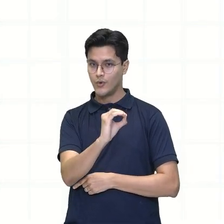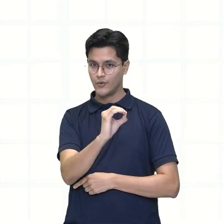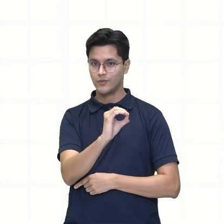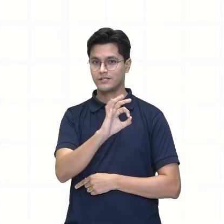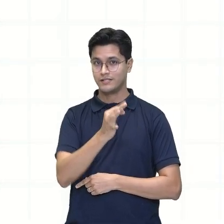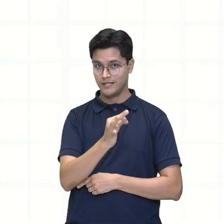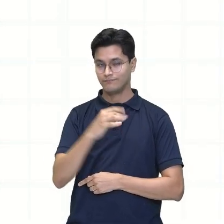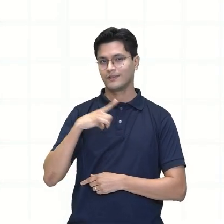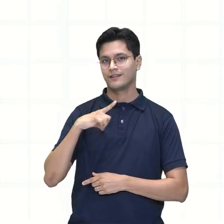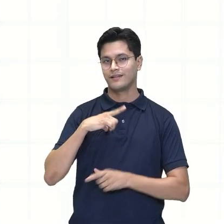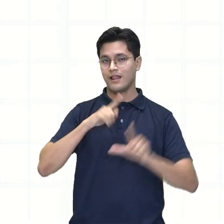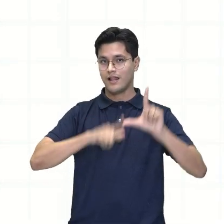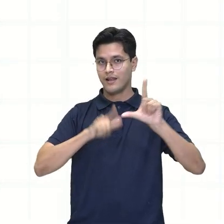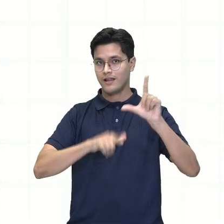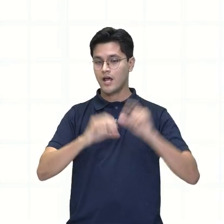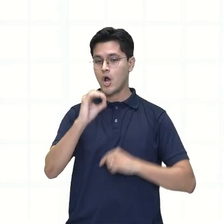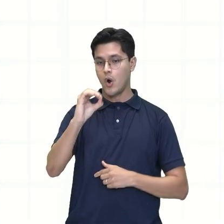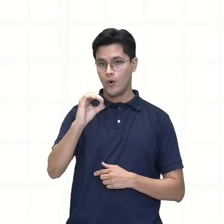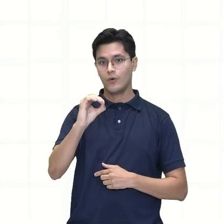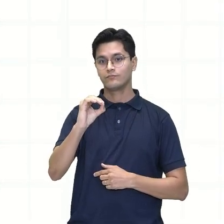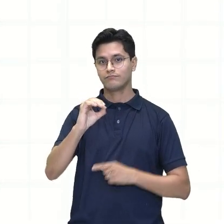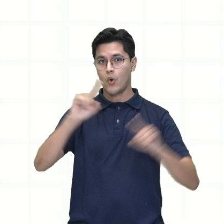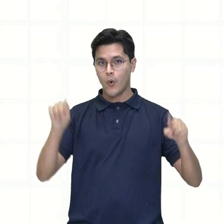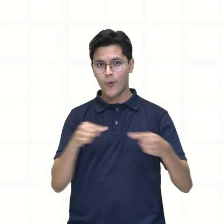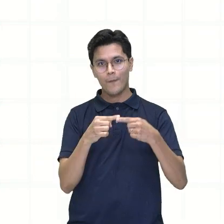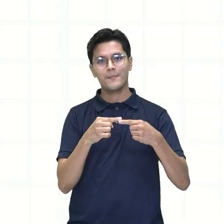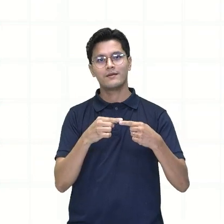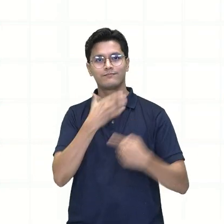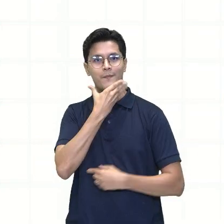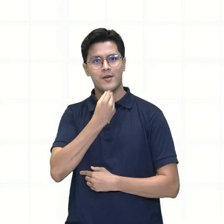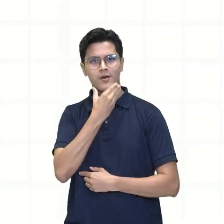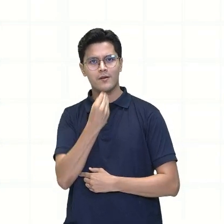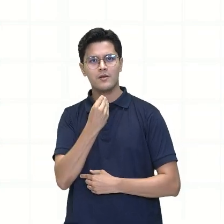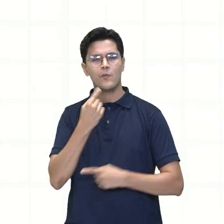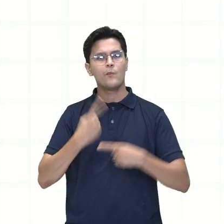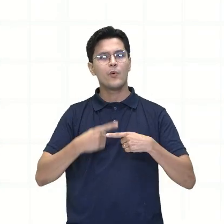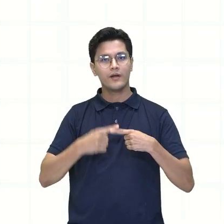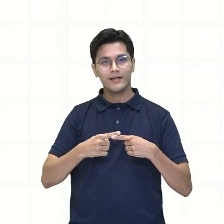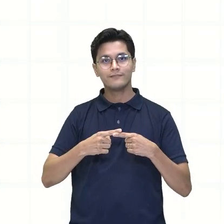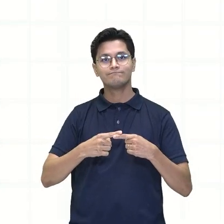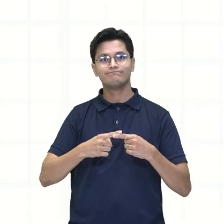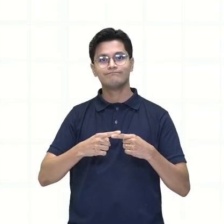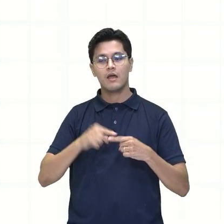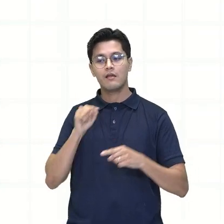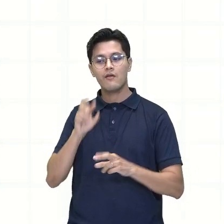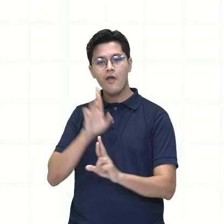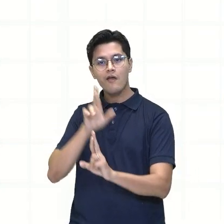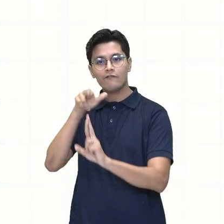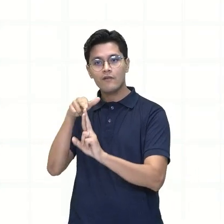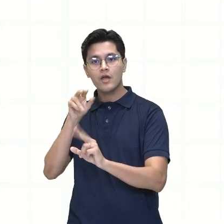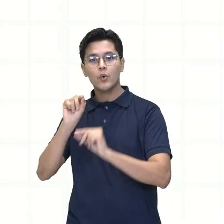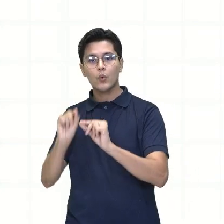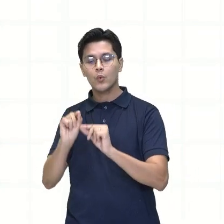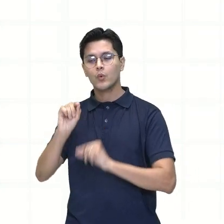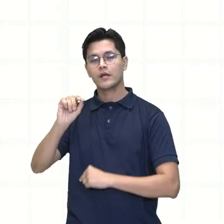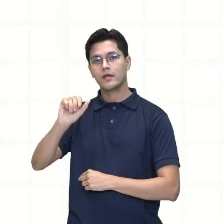né? Mostrando que está no masculino. E por que está no masculino? Porque ele se refere a